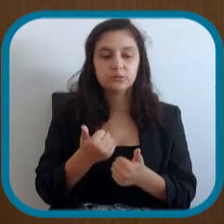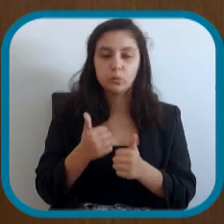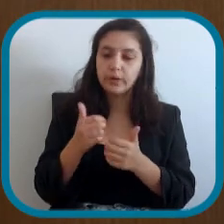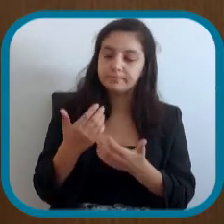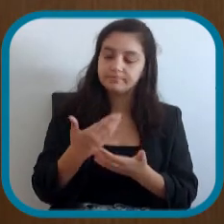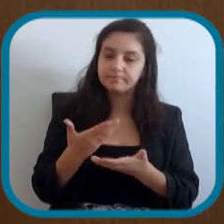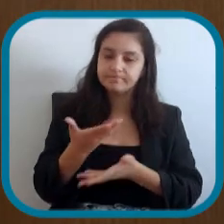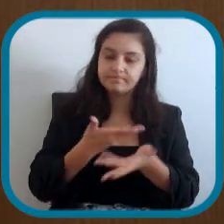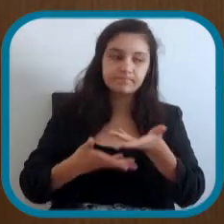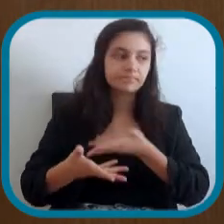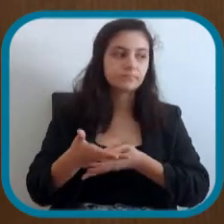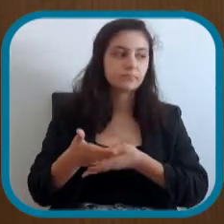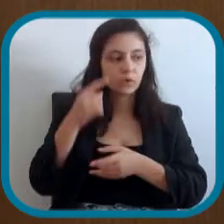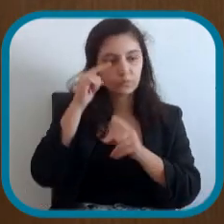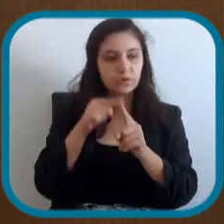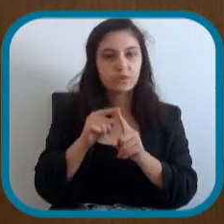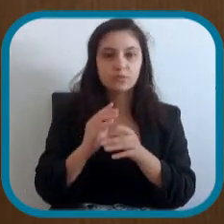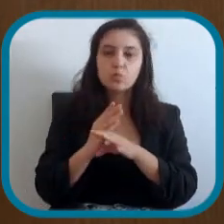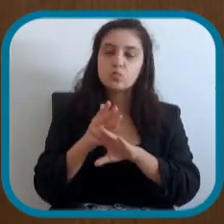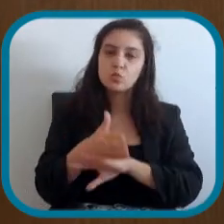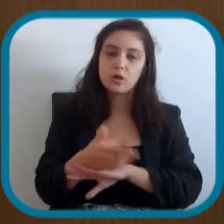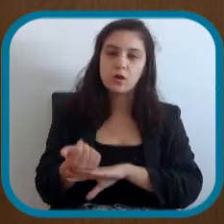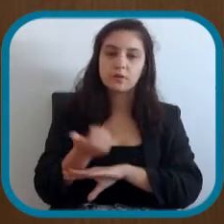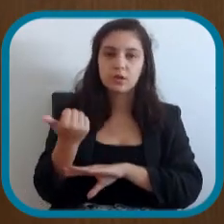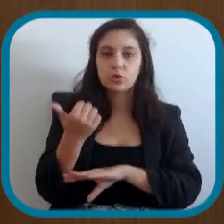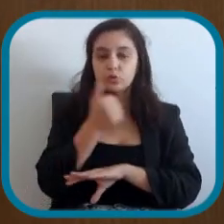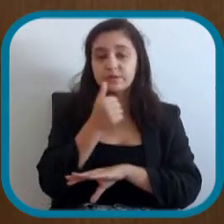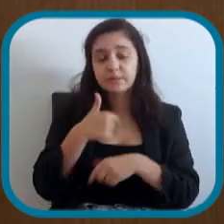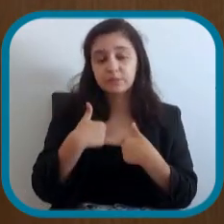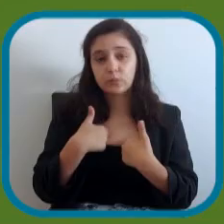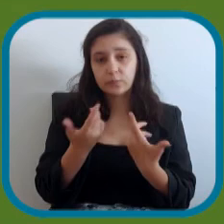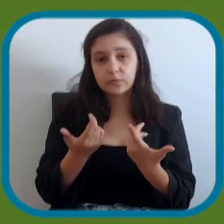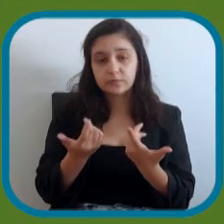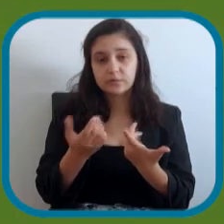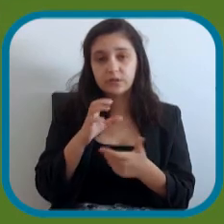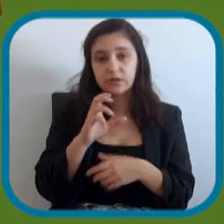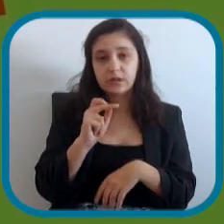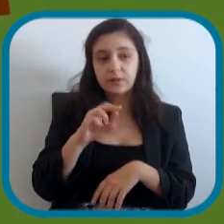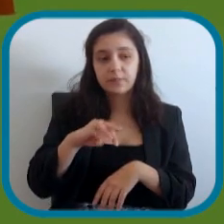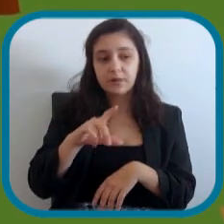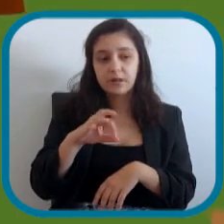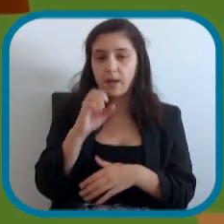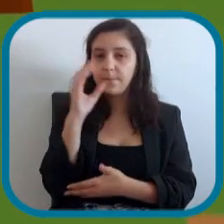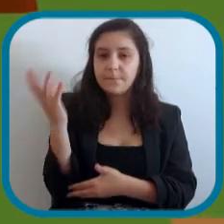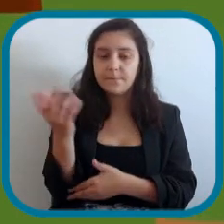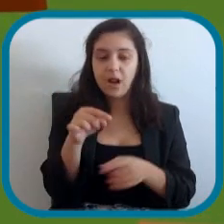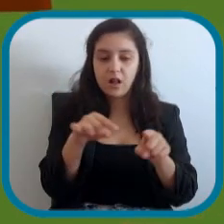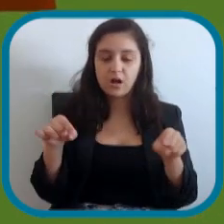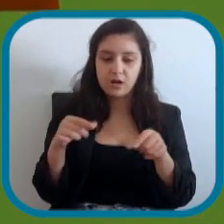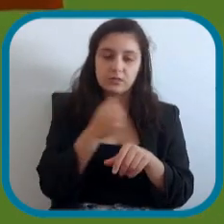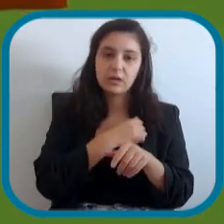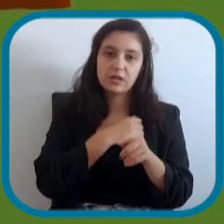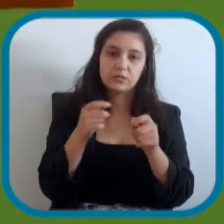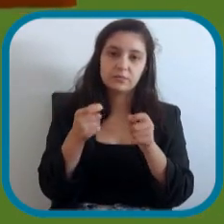um conforto, uma empatia que lhe permita superar melhor o seu sofrimento. A Camila escolheu o